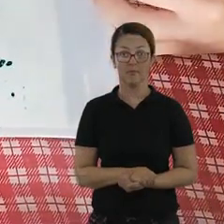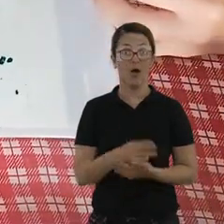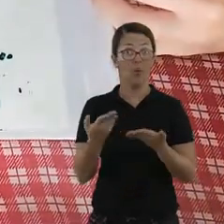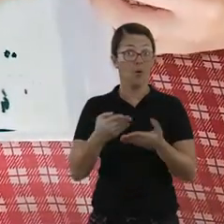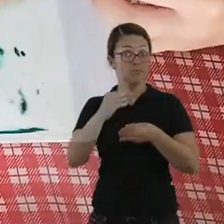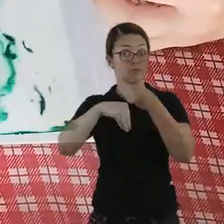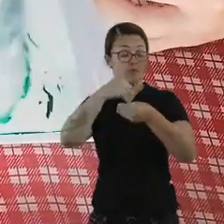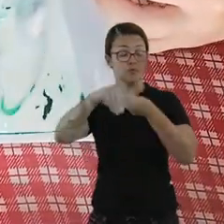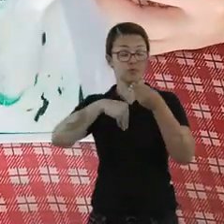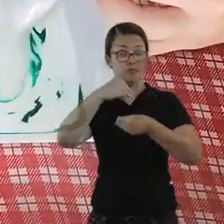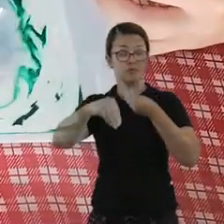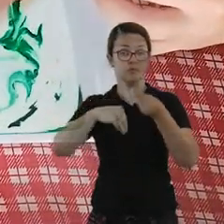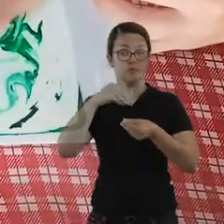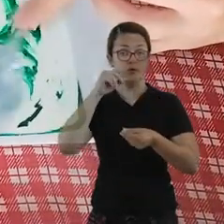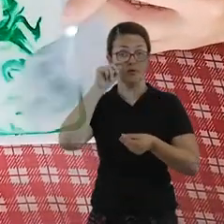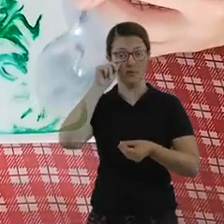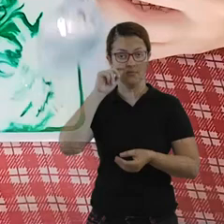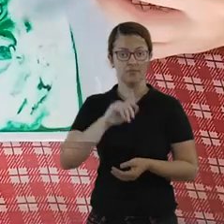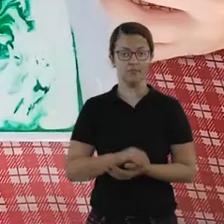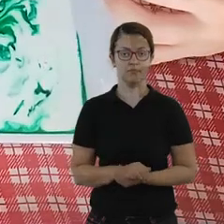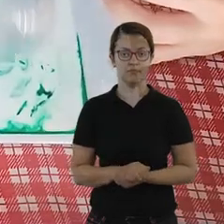Ó, vamos misturar agora.